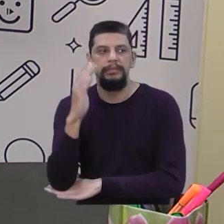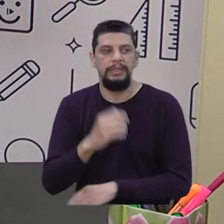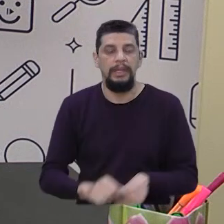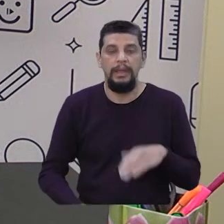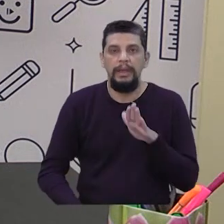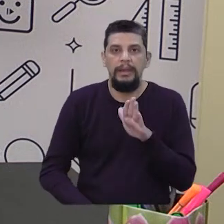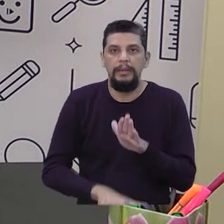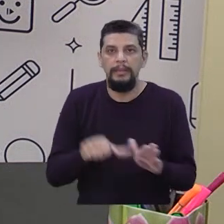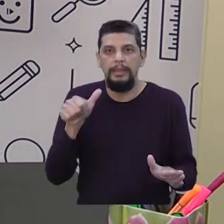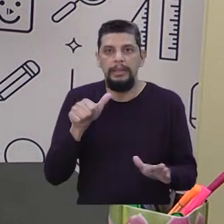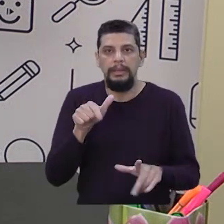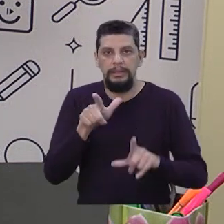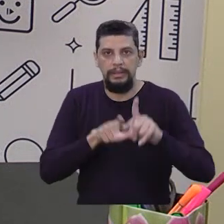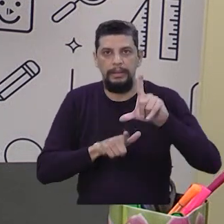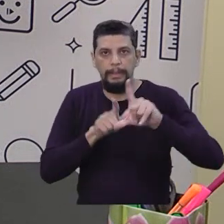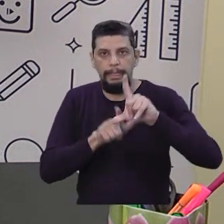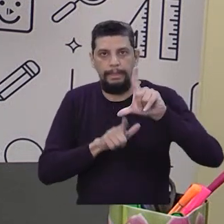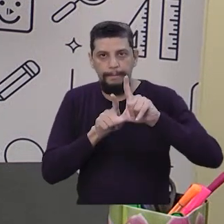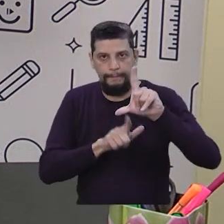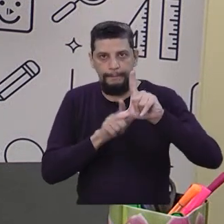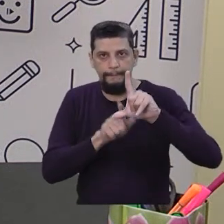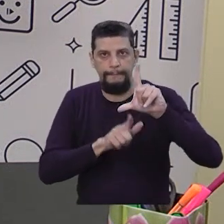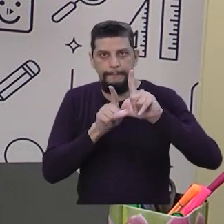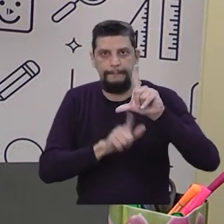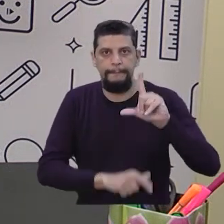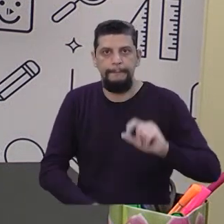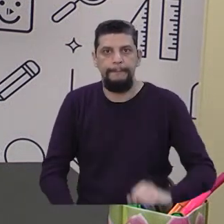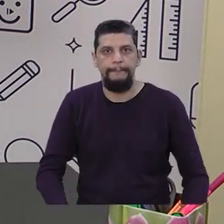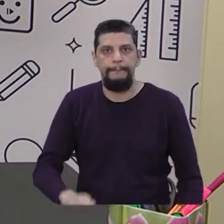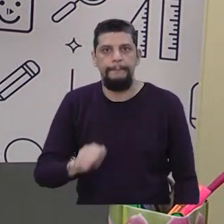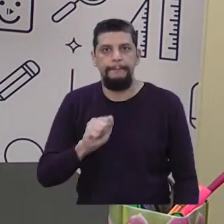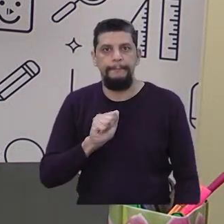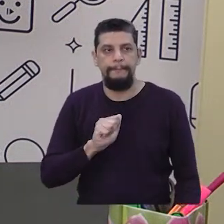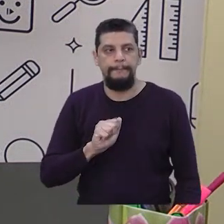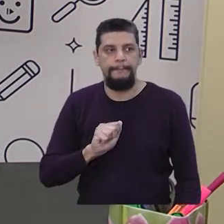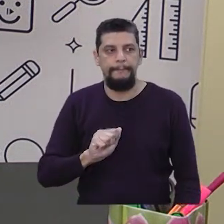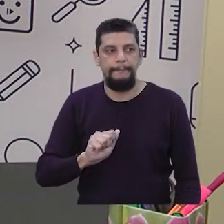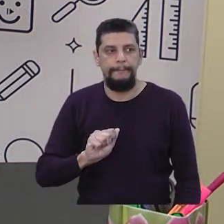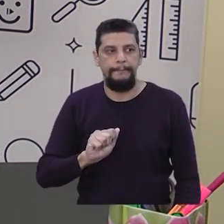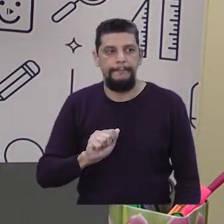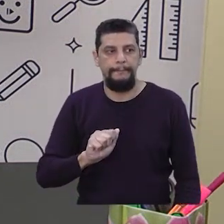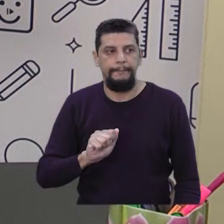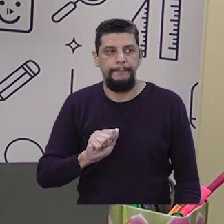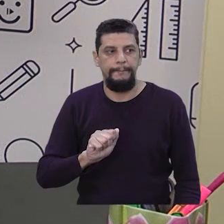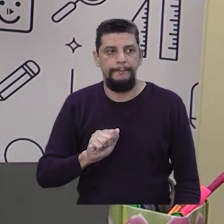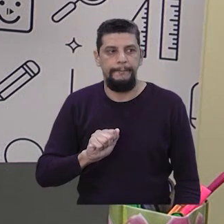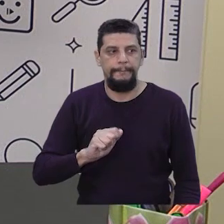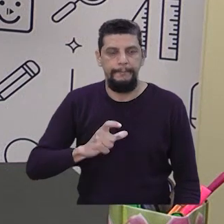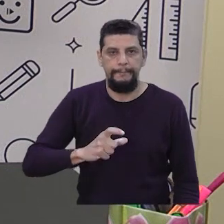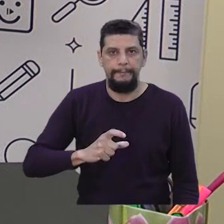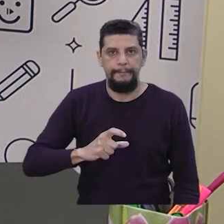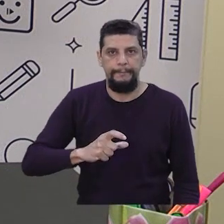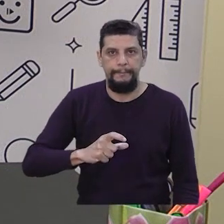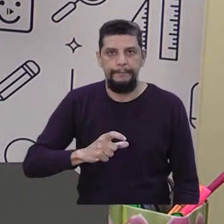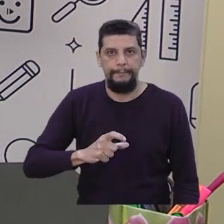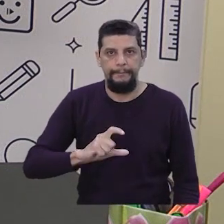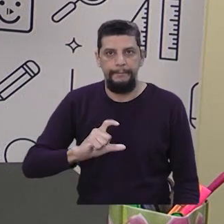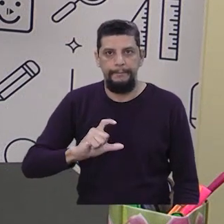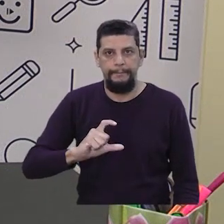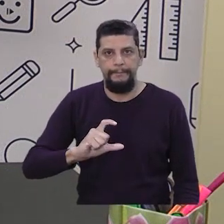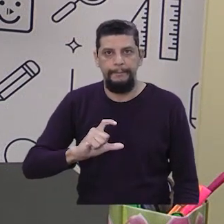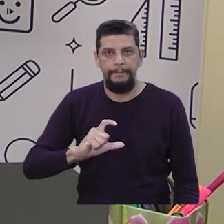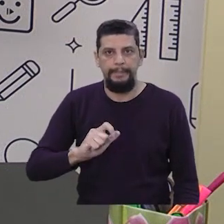Árvore. Então, a primeira letra é A. Opa, espera aí. O professor tem que virar aqui.